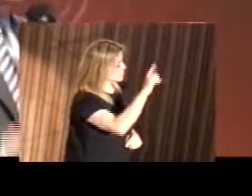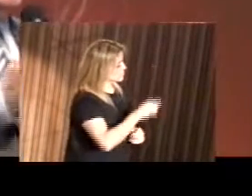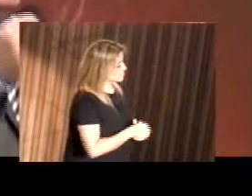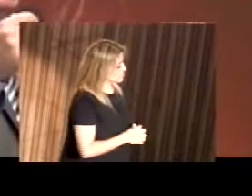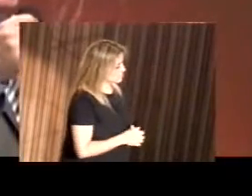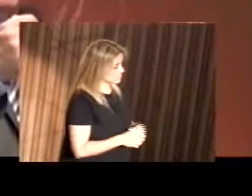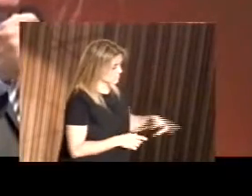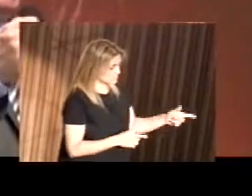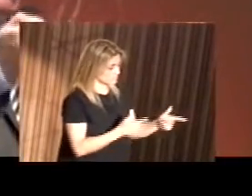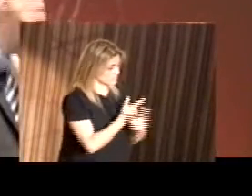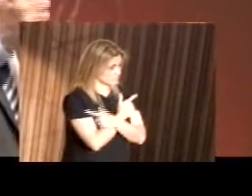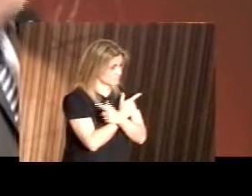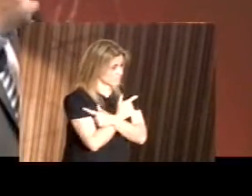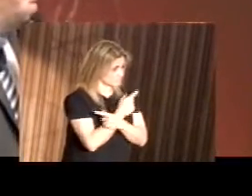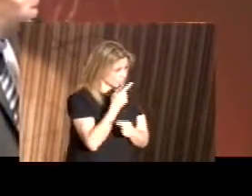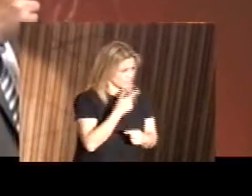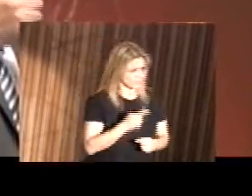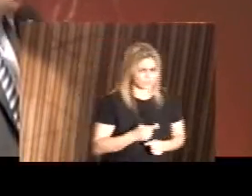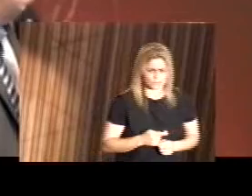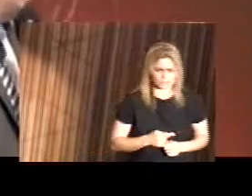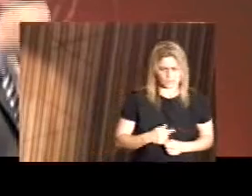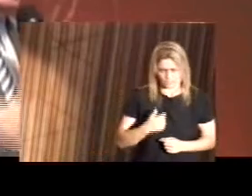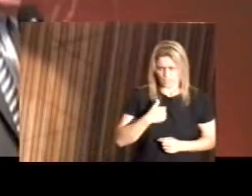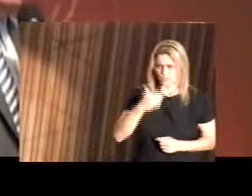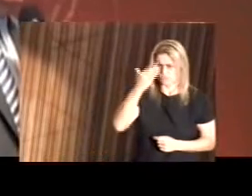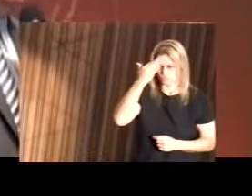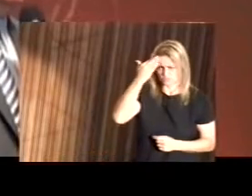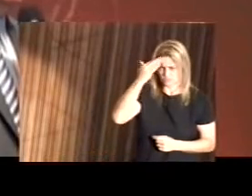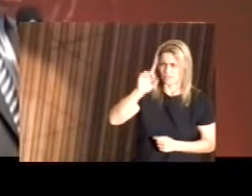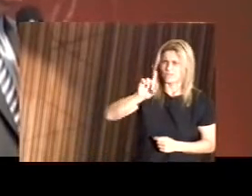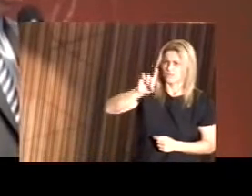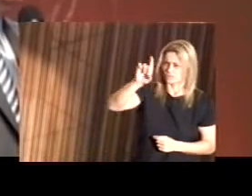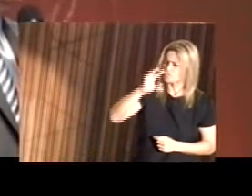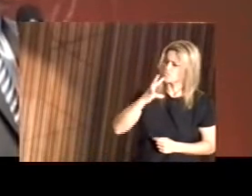Eu vi, eu ouvi, eu sei quem ele é.